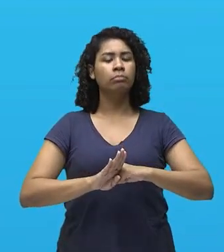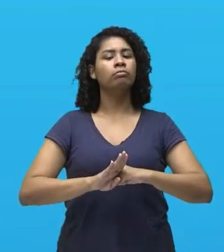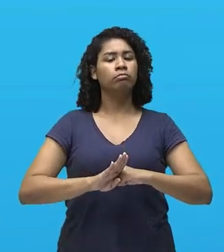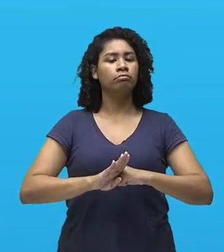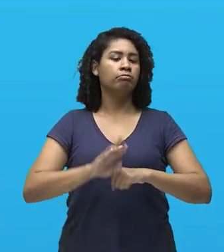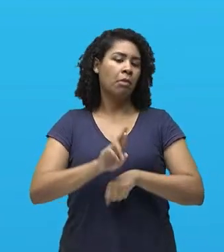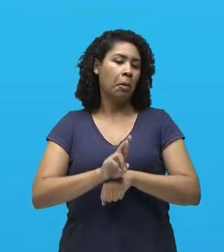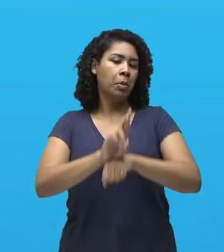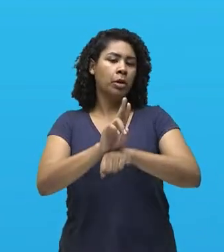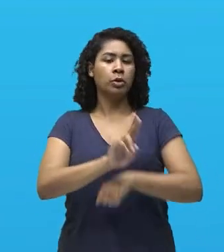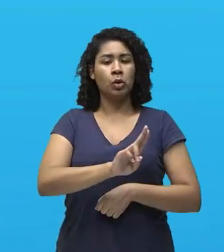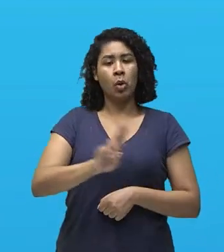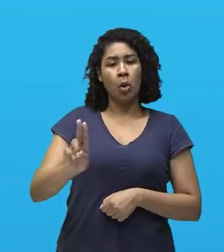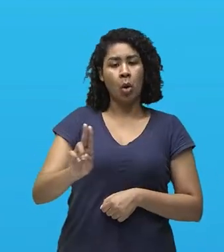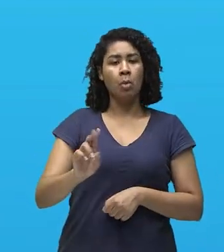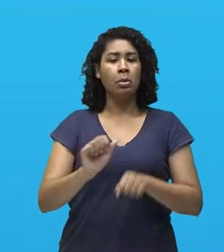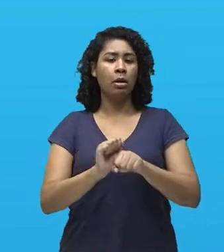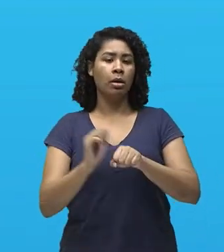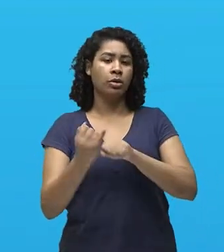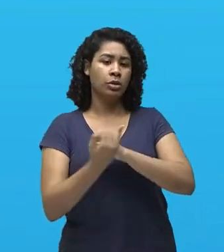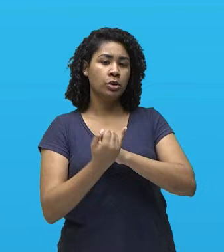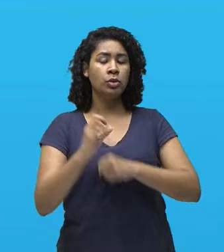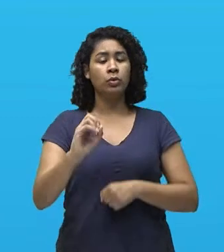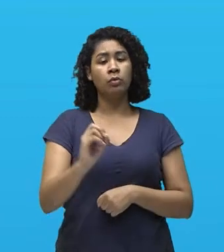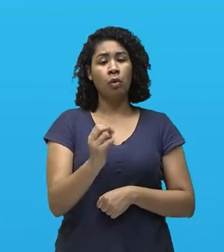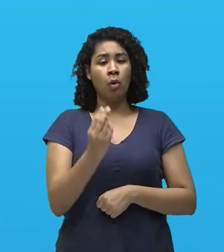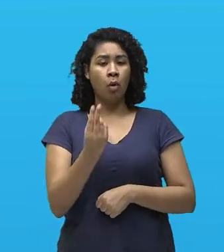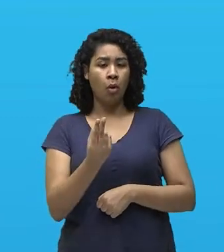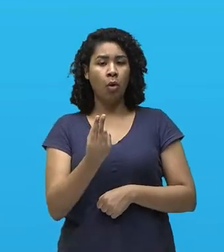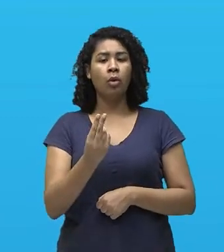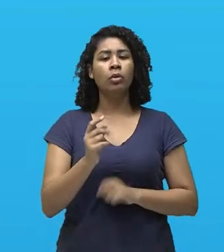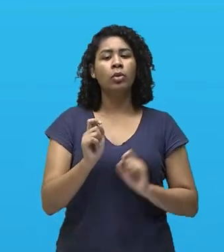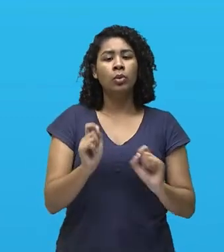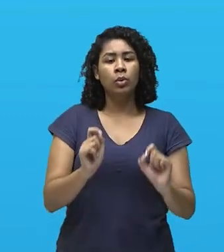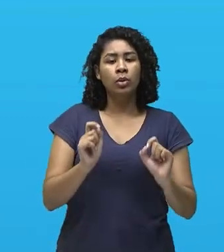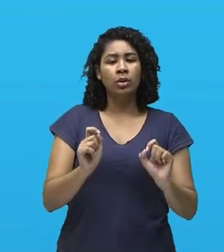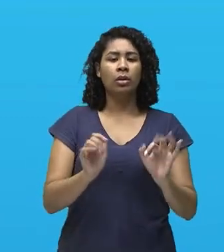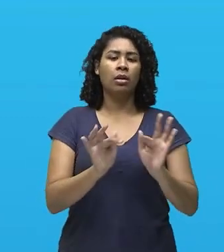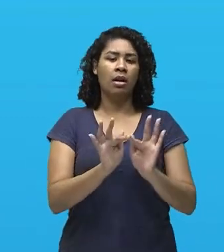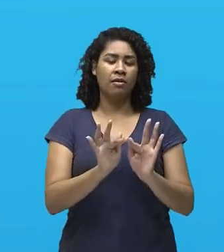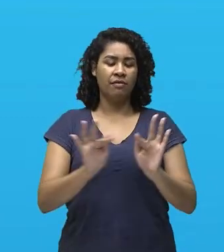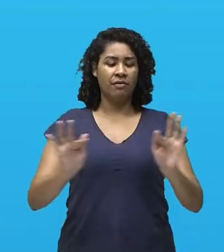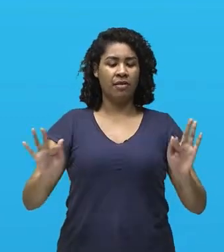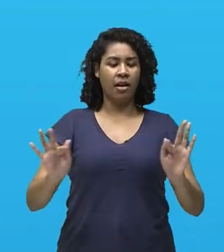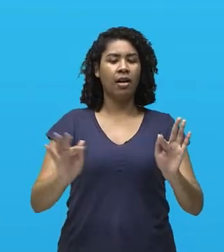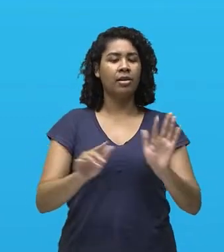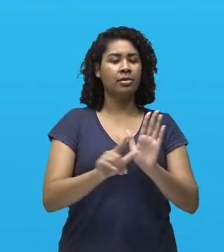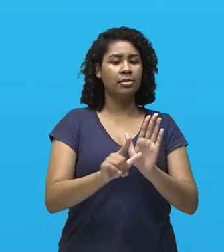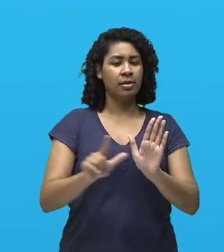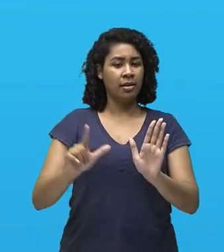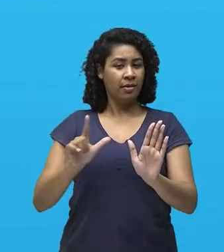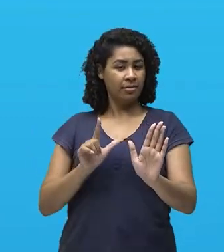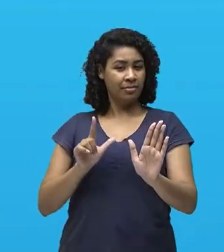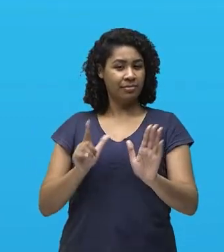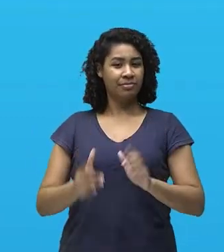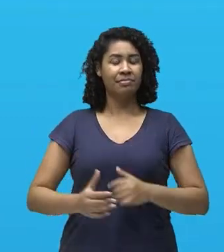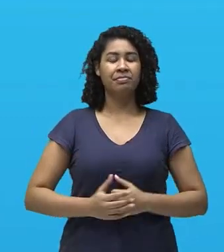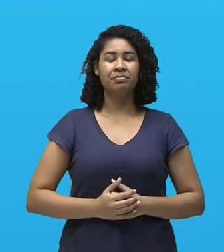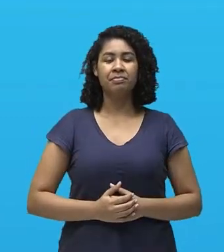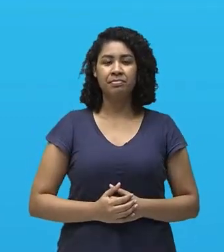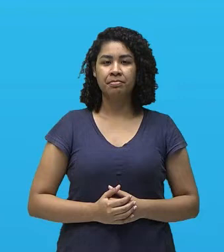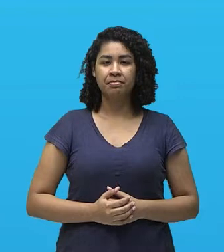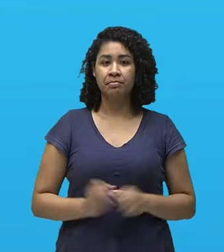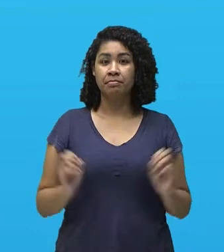função de um nome, adjetivo ou mesmo a frase que o antecede,